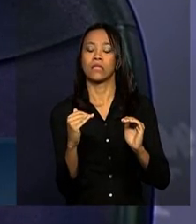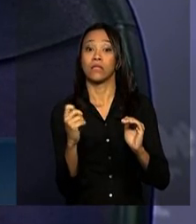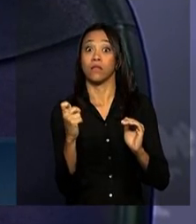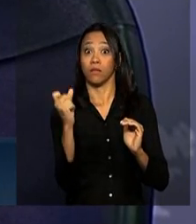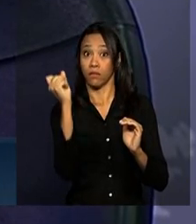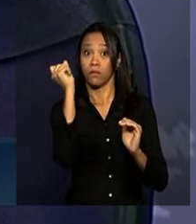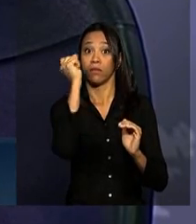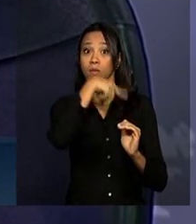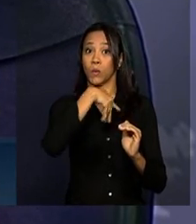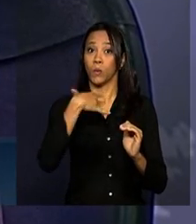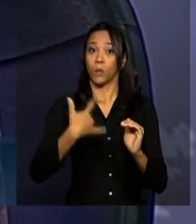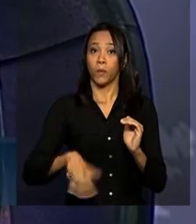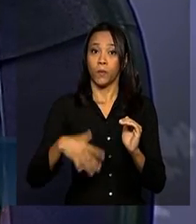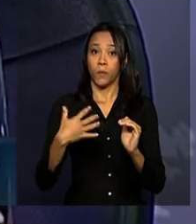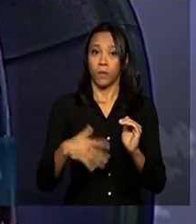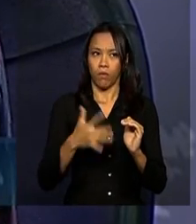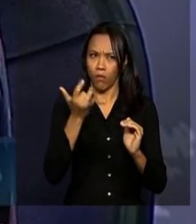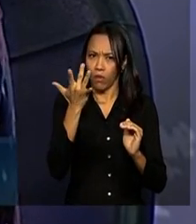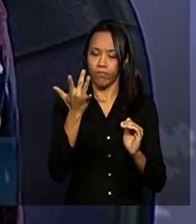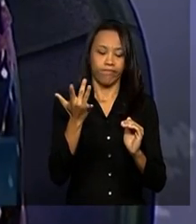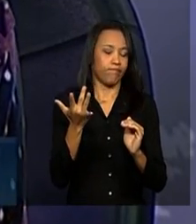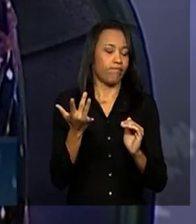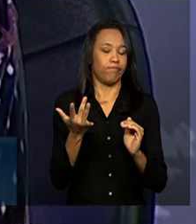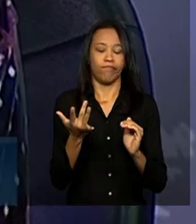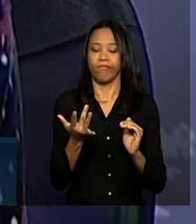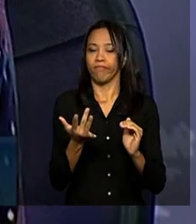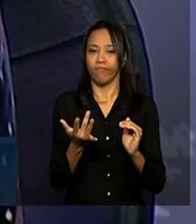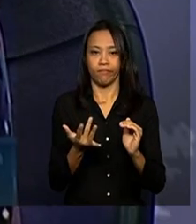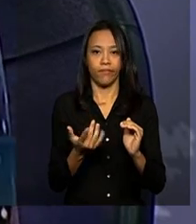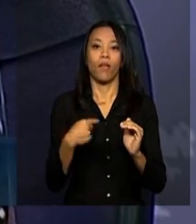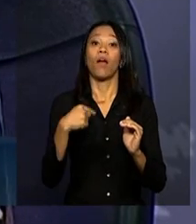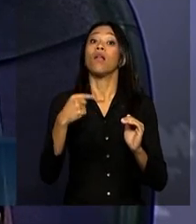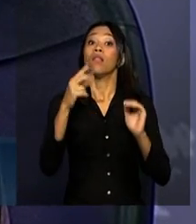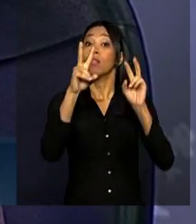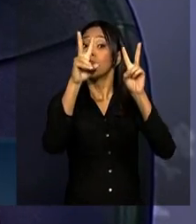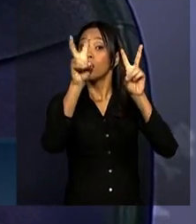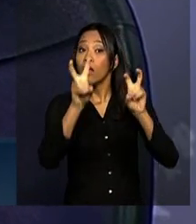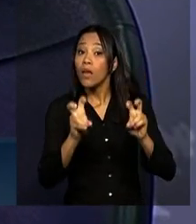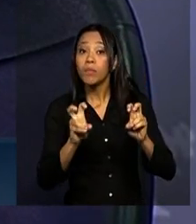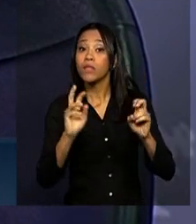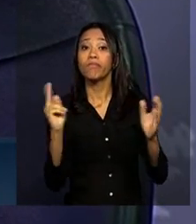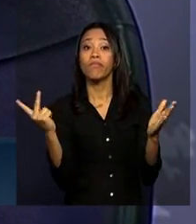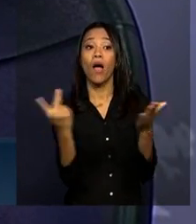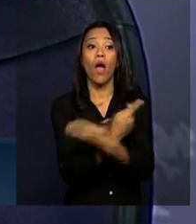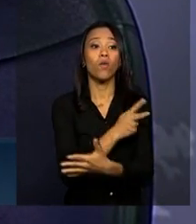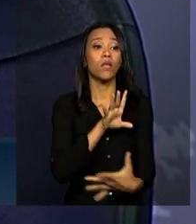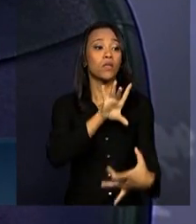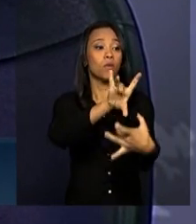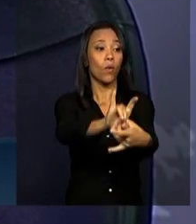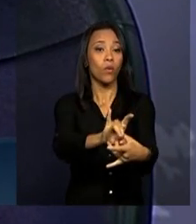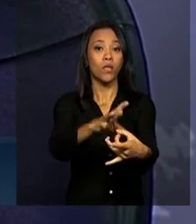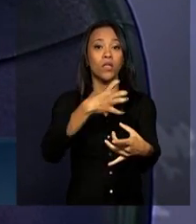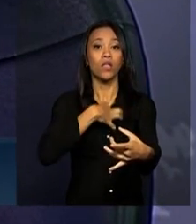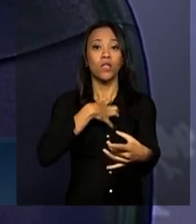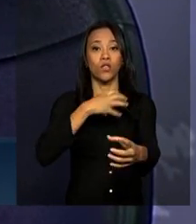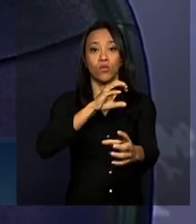difíceis, são temas que estão no dia a dia, no cotidiano de todas as